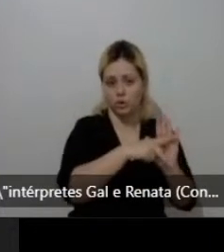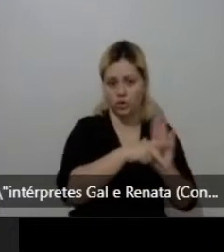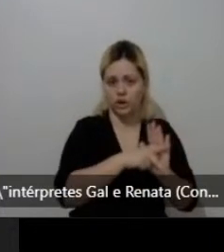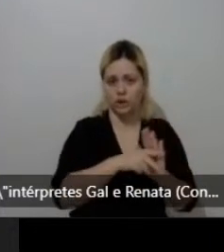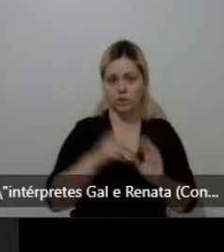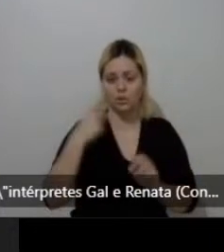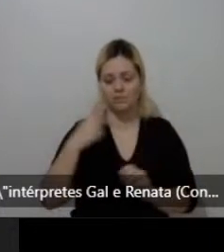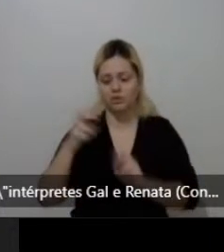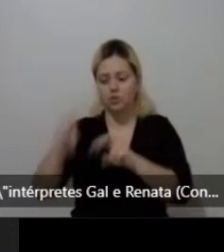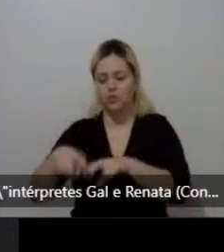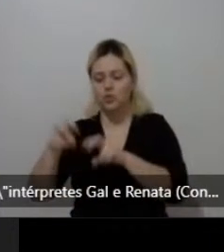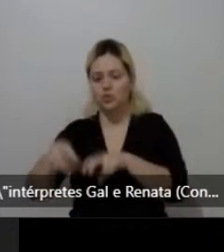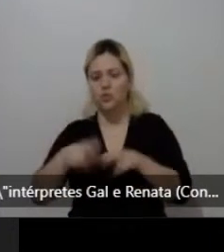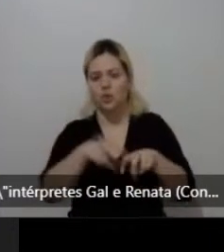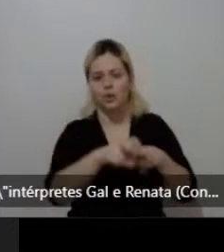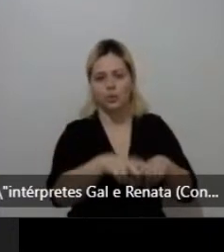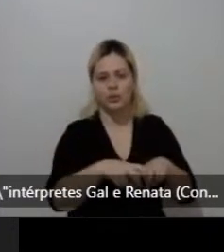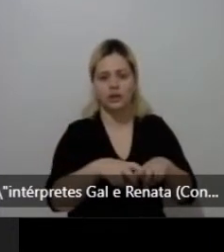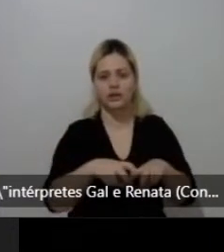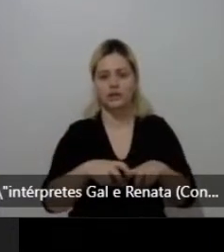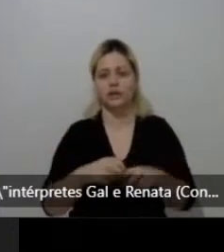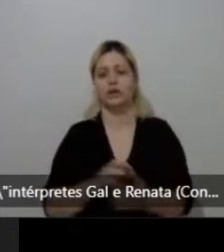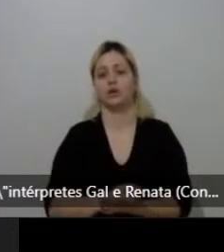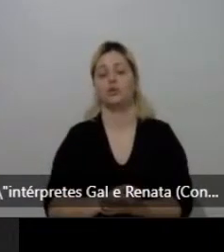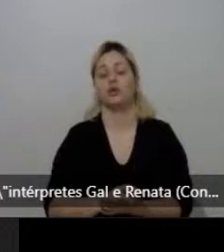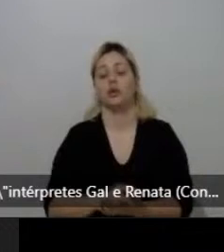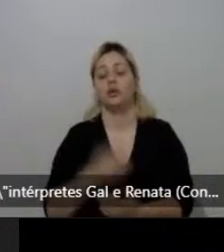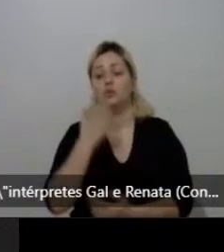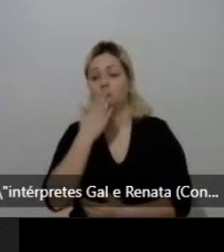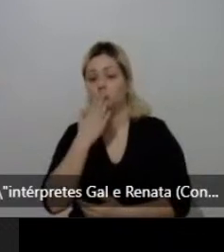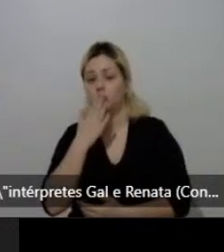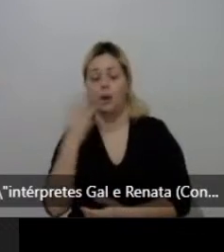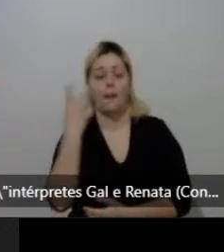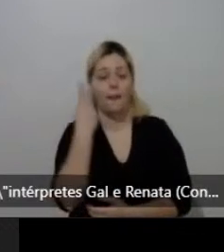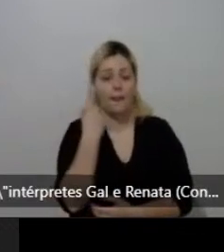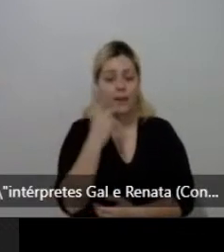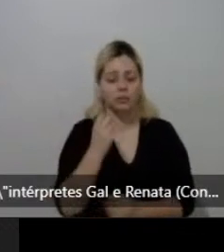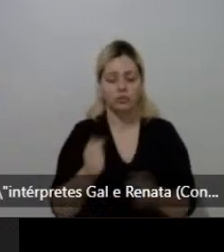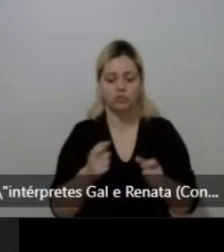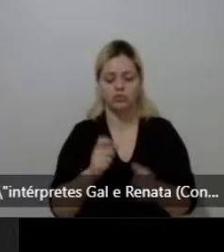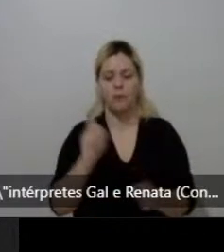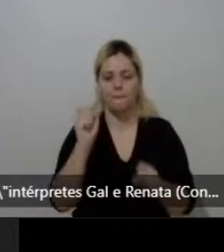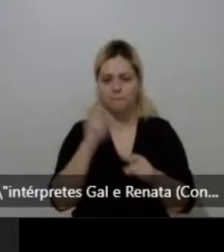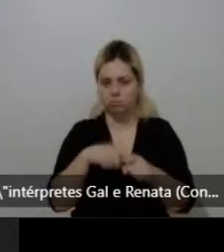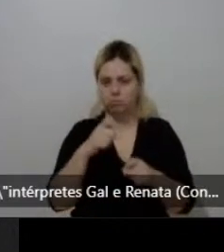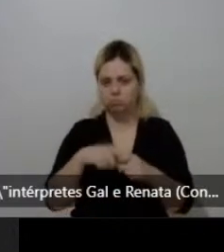indígenas, que é uma das principais prioridades, né, de aprovação dele no Congresso,